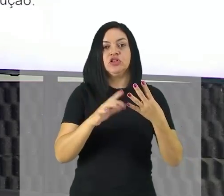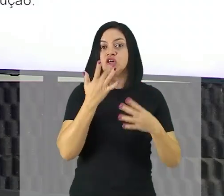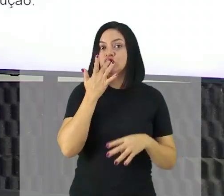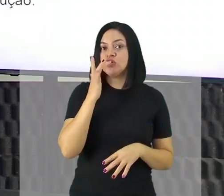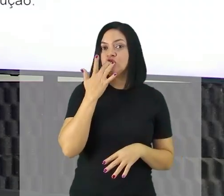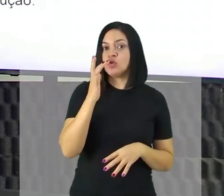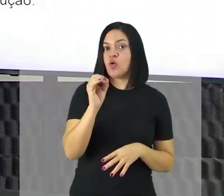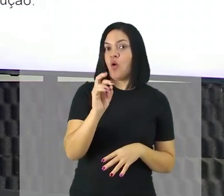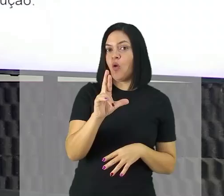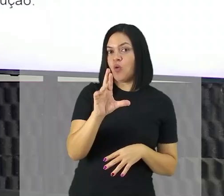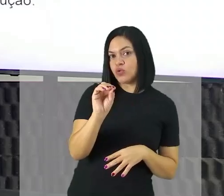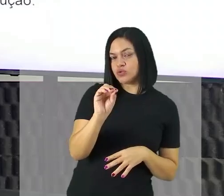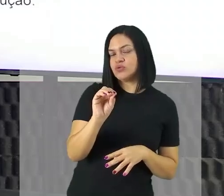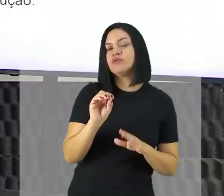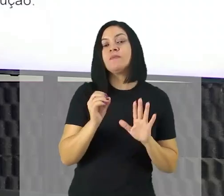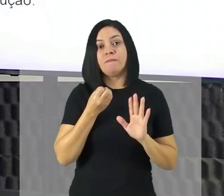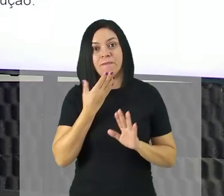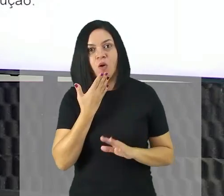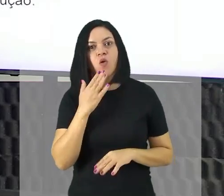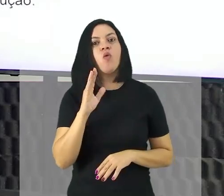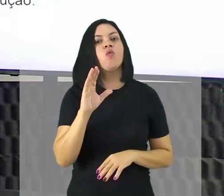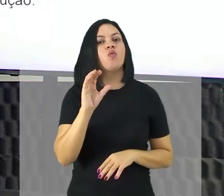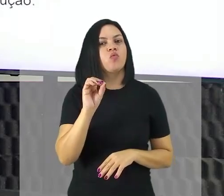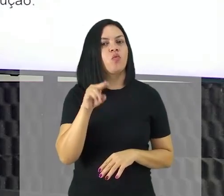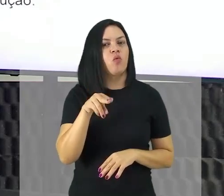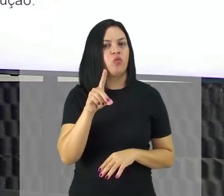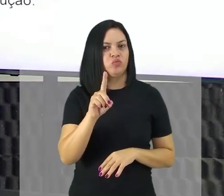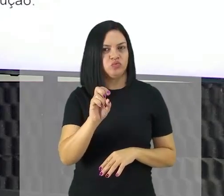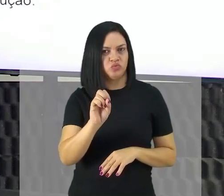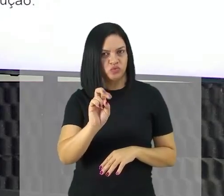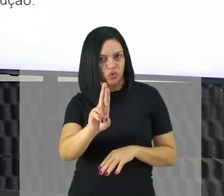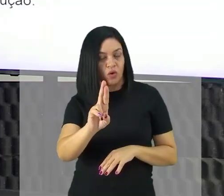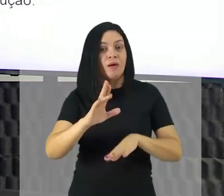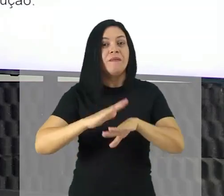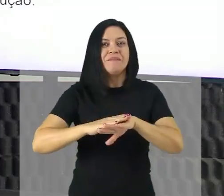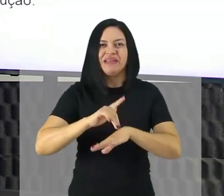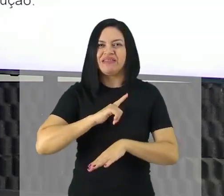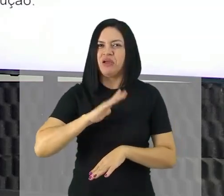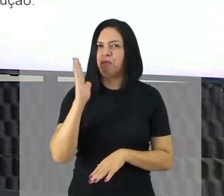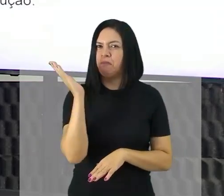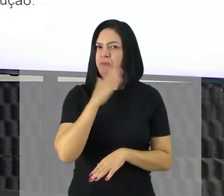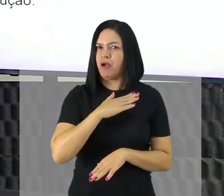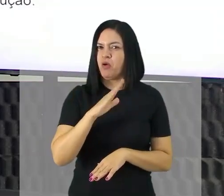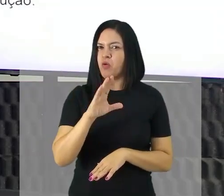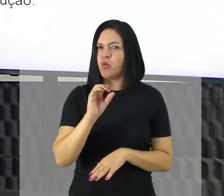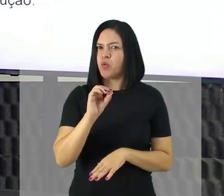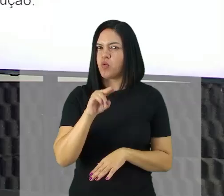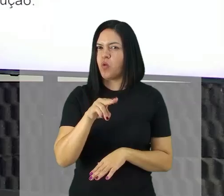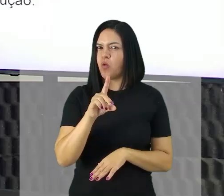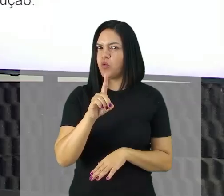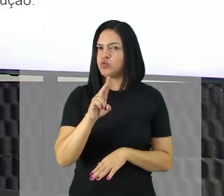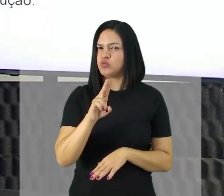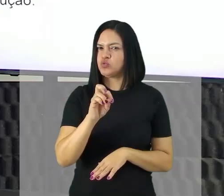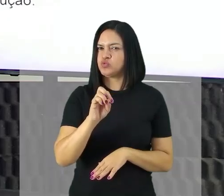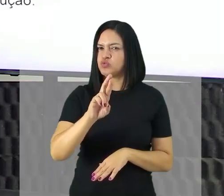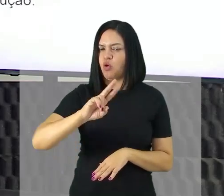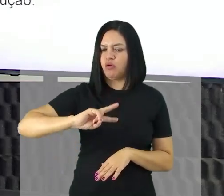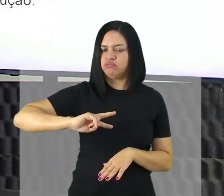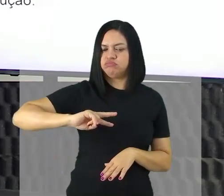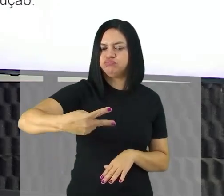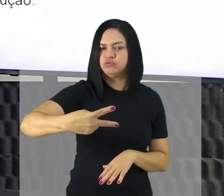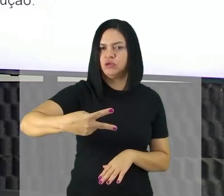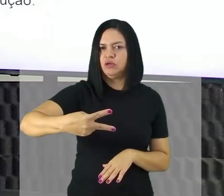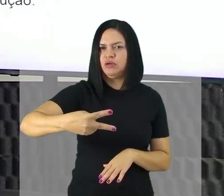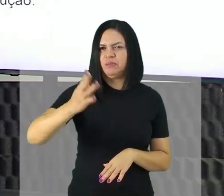bons condutores, mas tem também os maus condutores. Como são chamados os